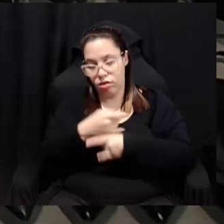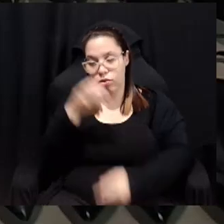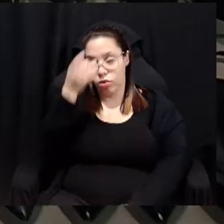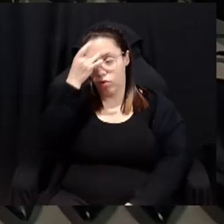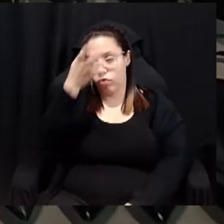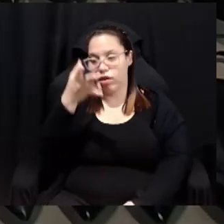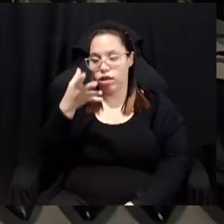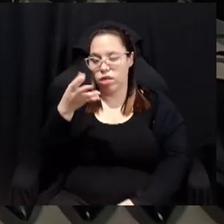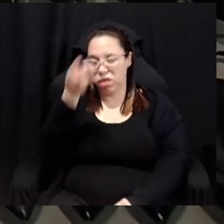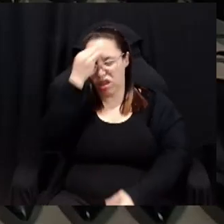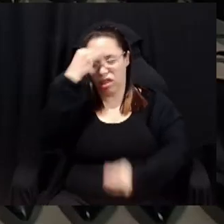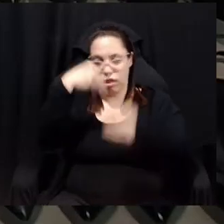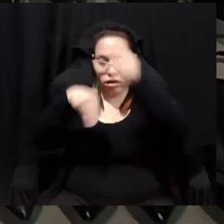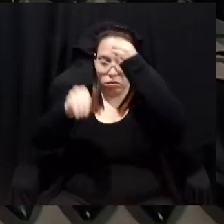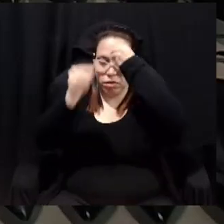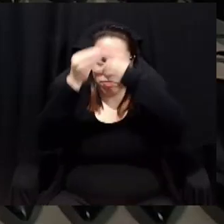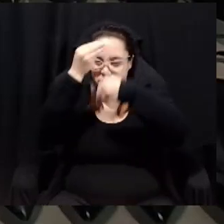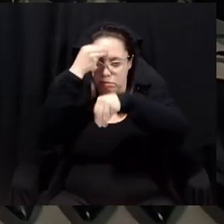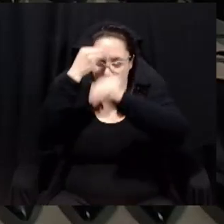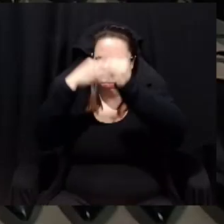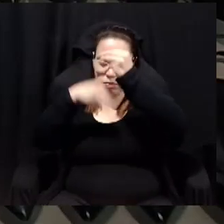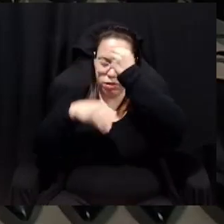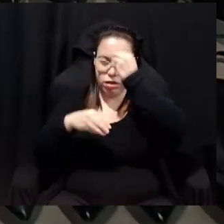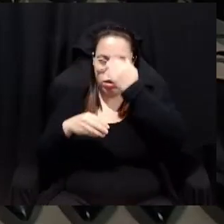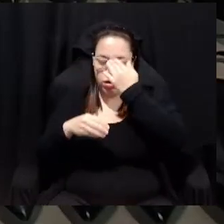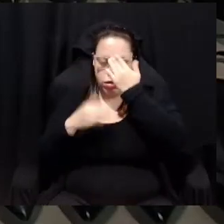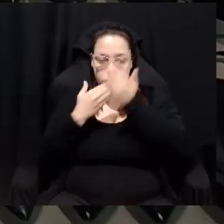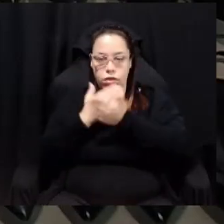eu surfei essa onda aí no comecinho e isso me ajudou